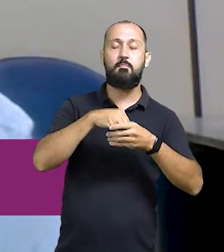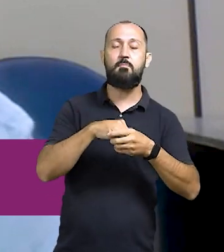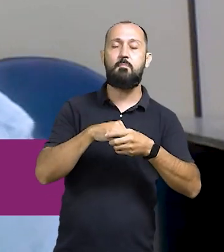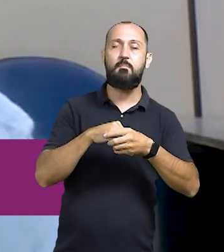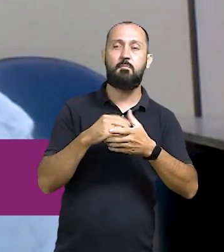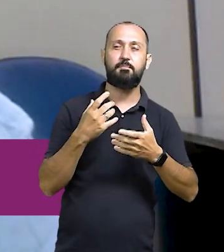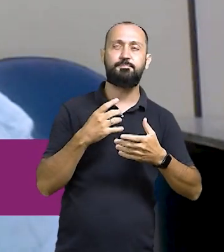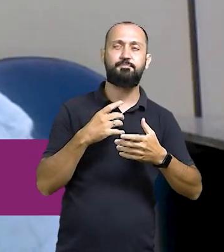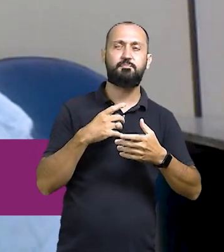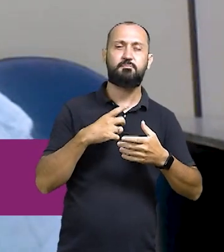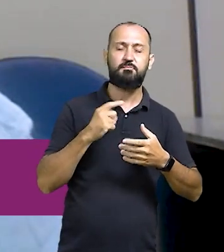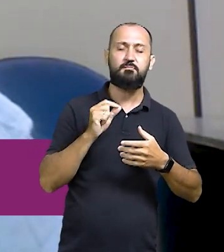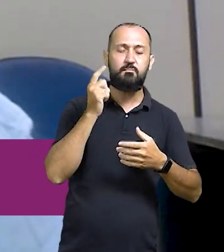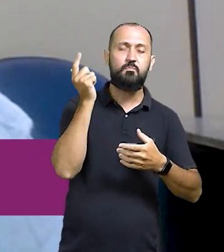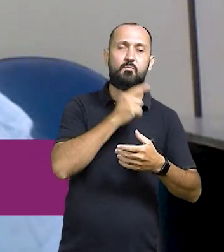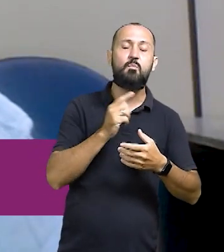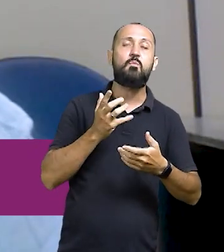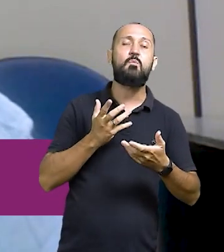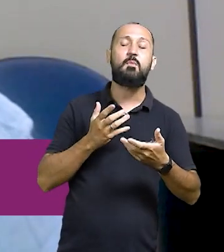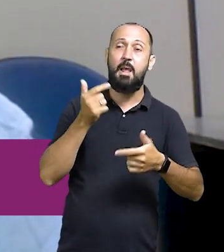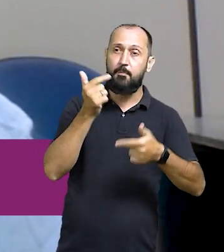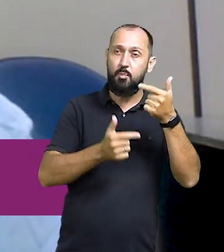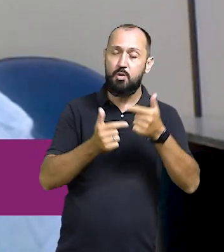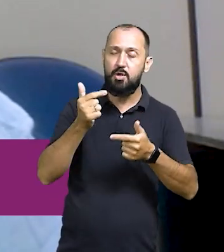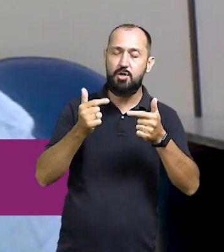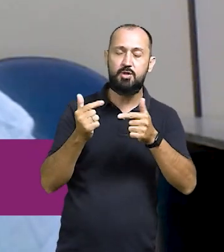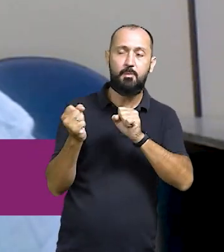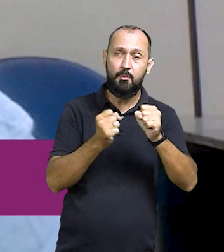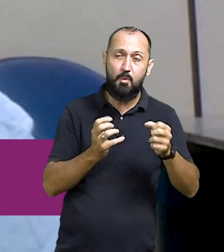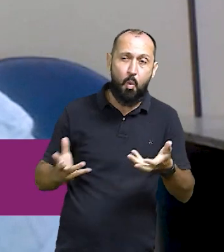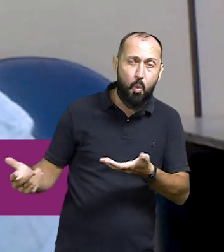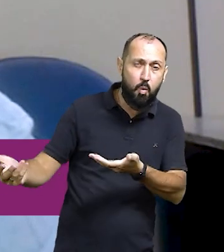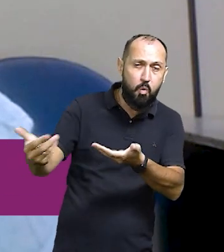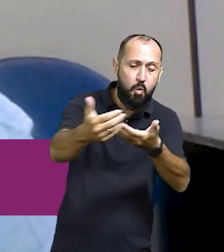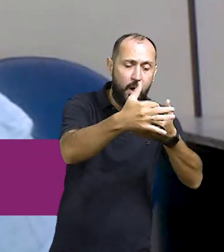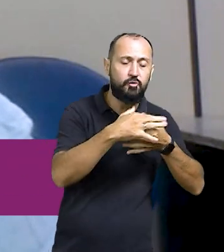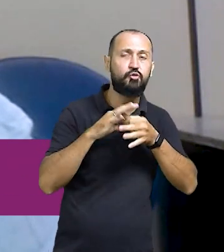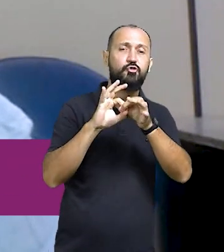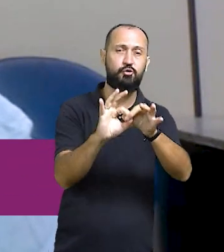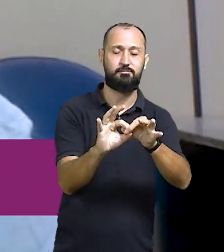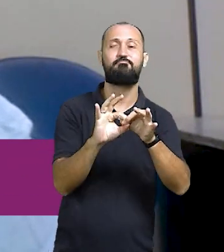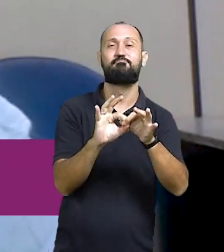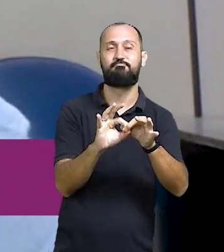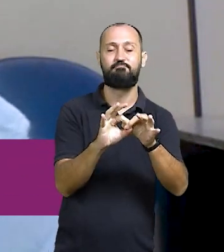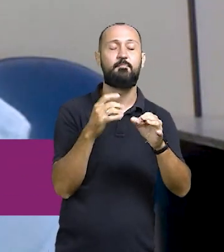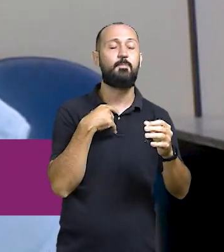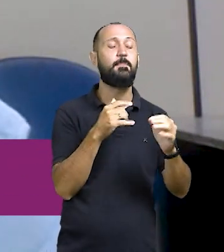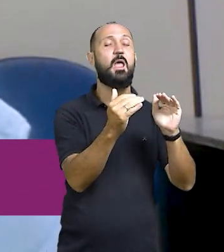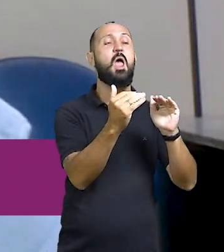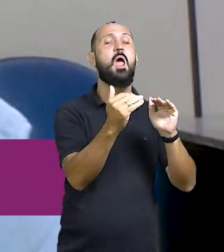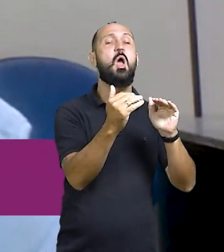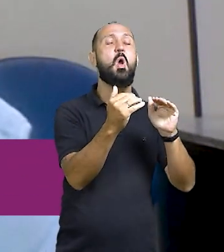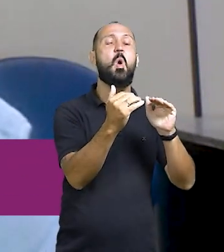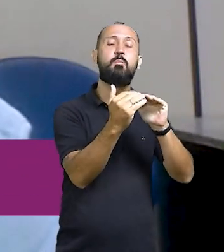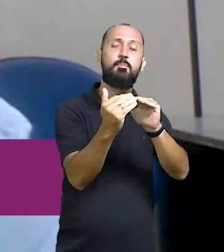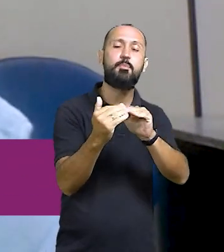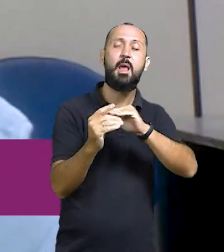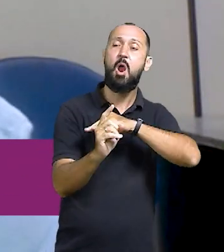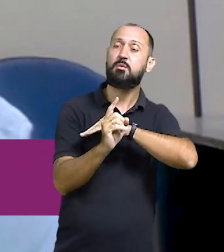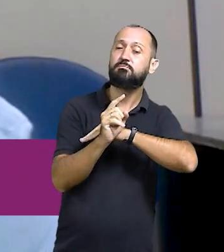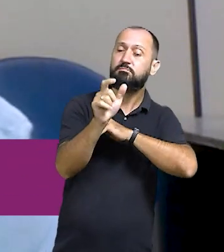para as mulheres, né? Porque é importante dizer que nossa subsecretaria compõe a Secretaria de Estado da Cidadania, que é a primeira criada